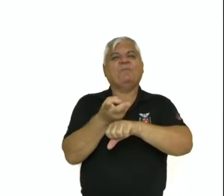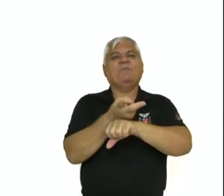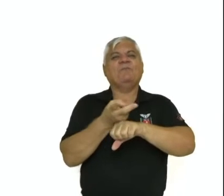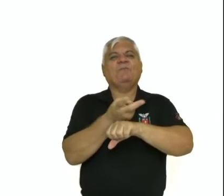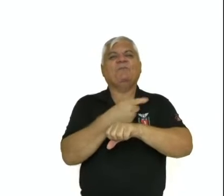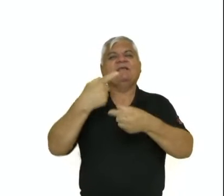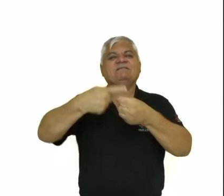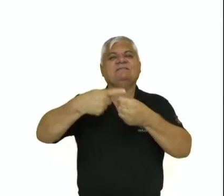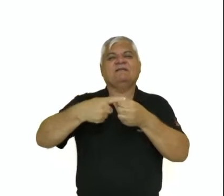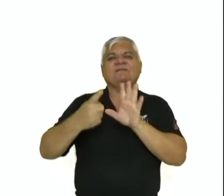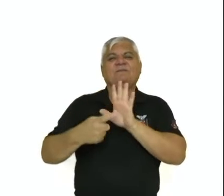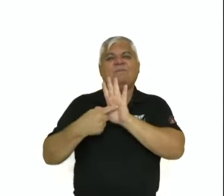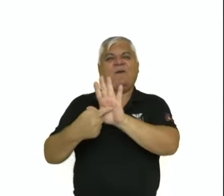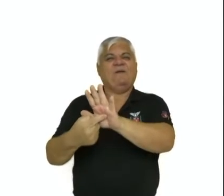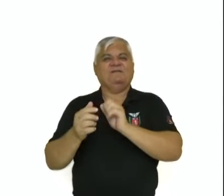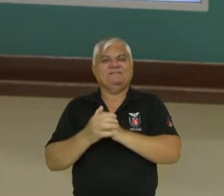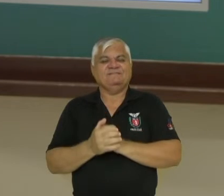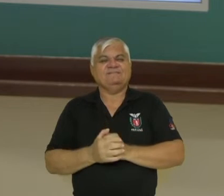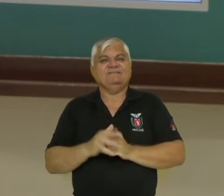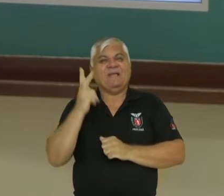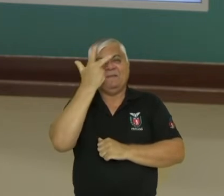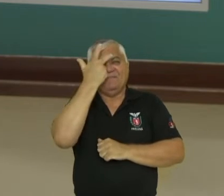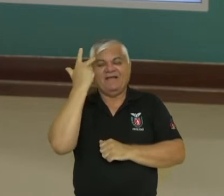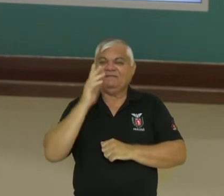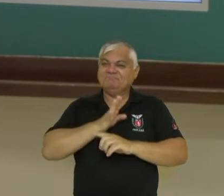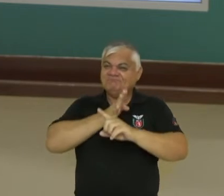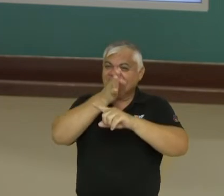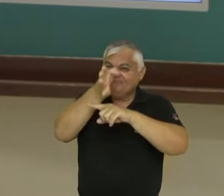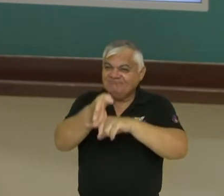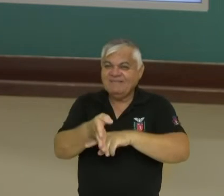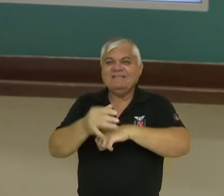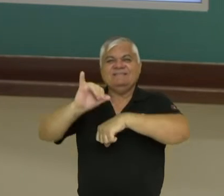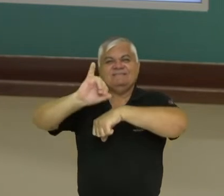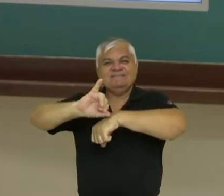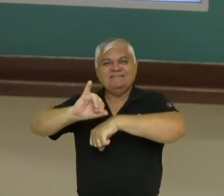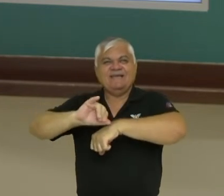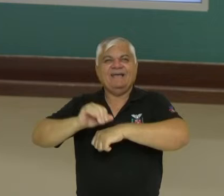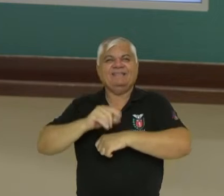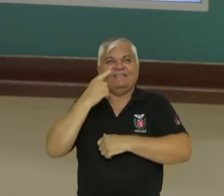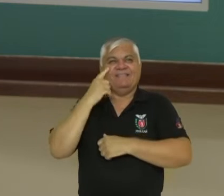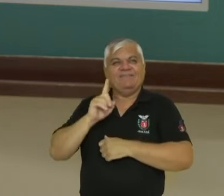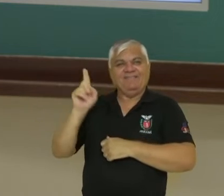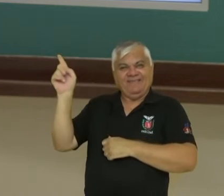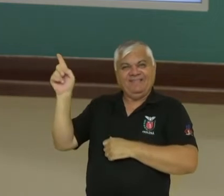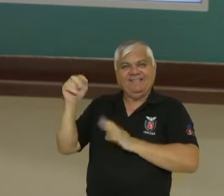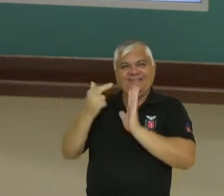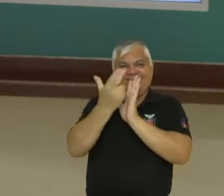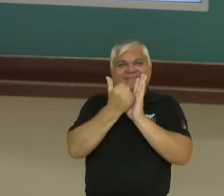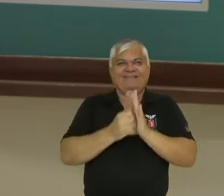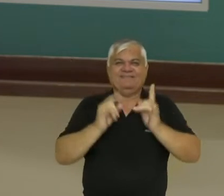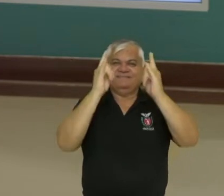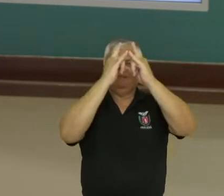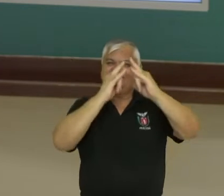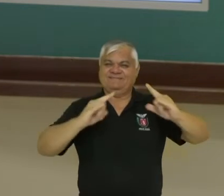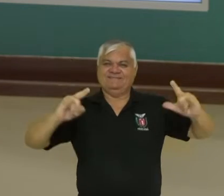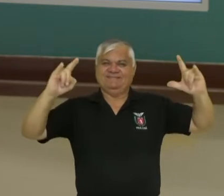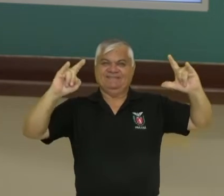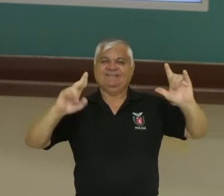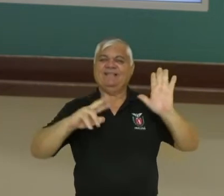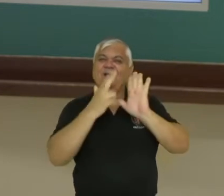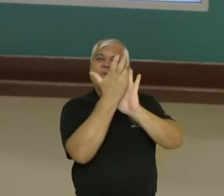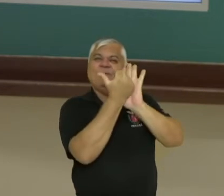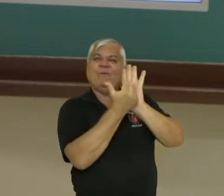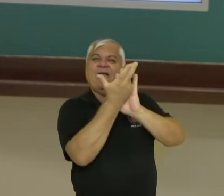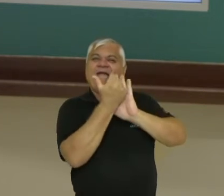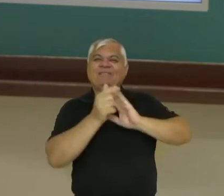plateias, né, e aplausos, indo até onde o público está. Então aqui do ladinho a gente tem essa obra de arte, o Circo, né, de Rosângela Borges, que